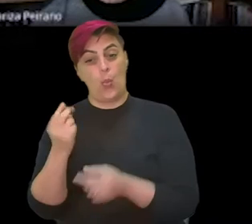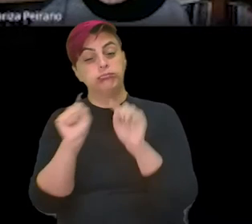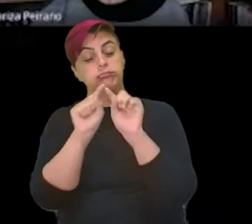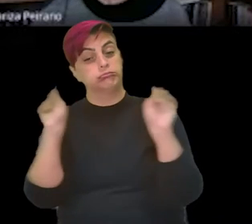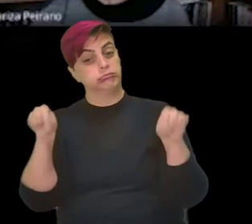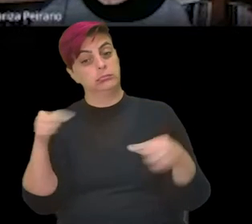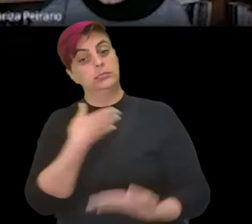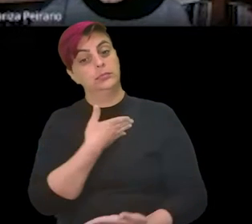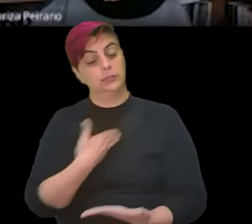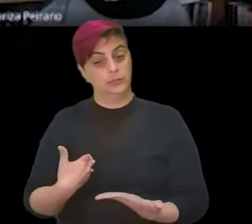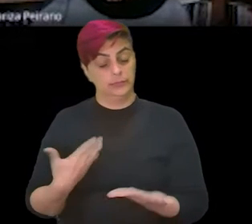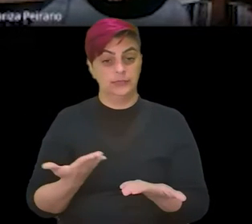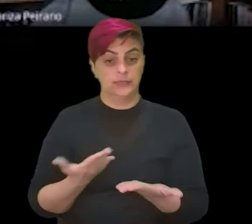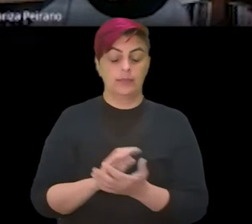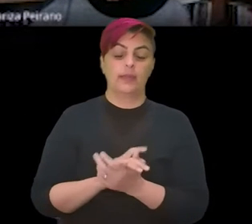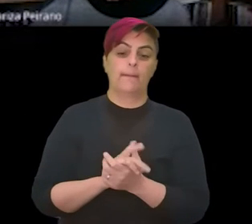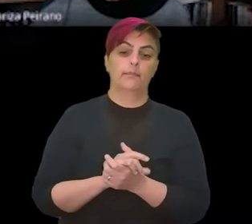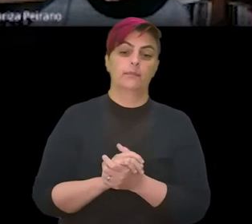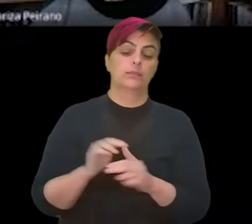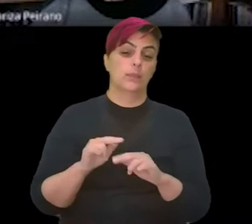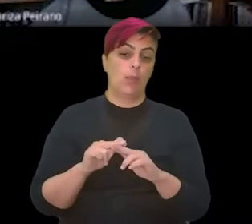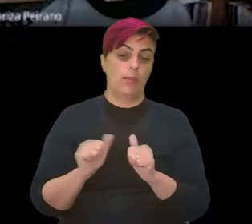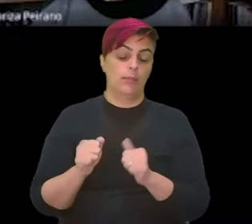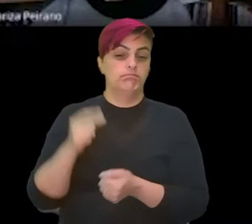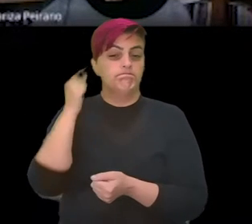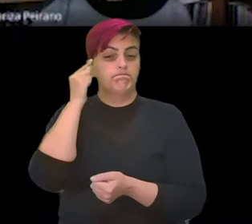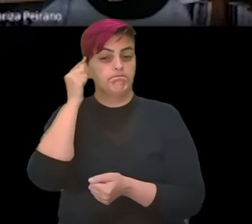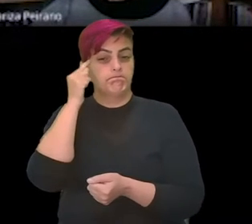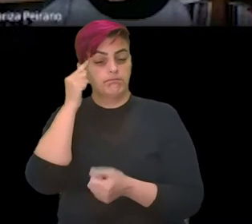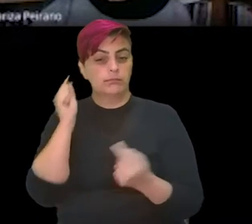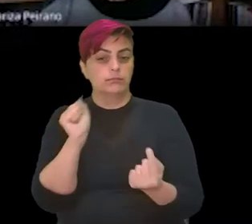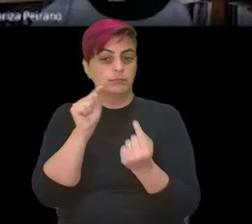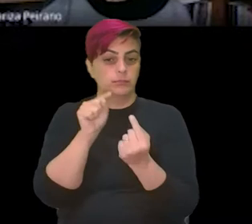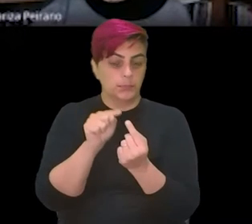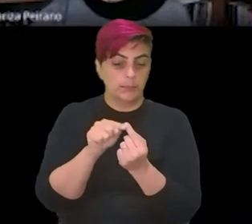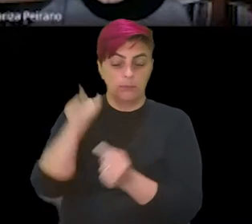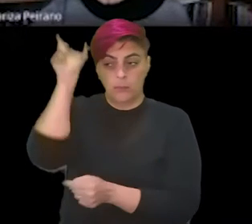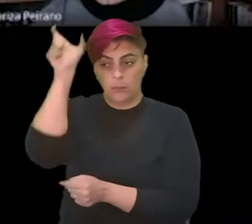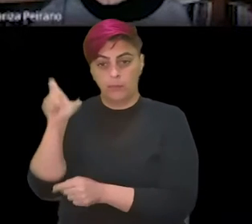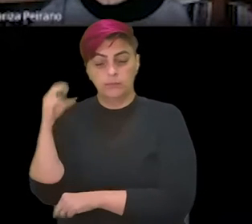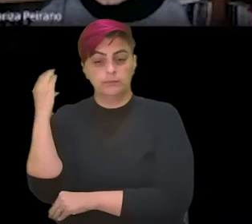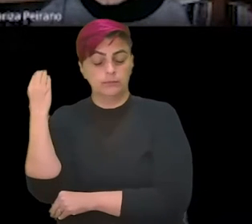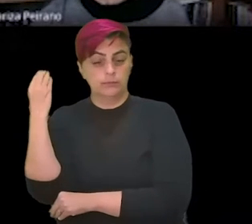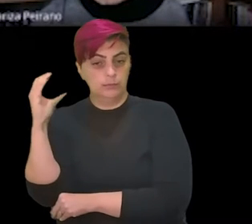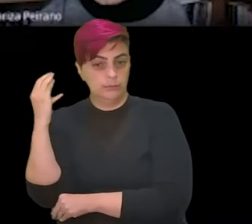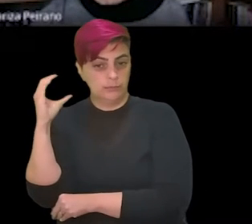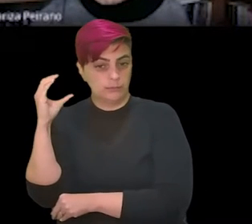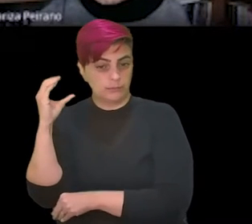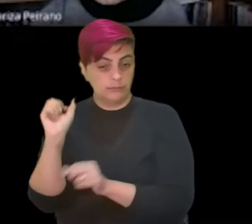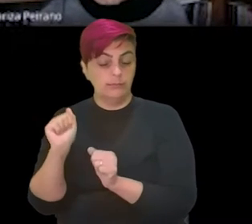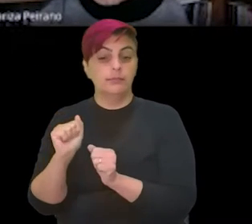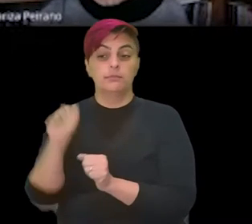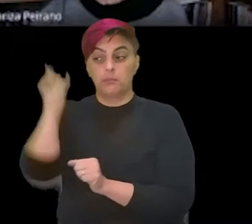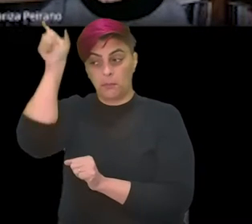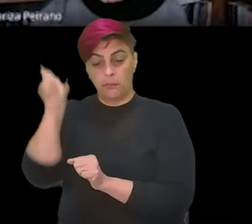colonial ultramar. Em nome da objetividade, cientistas naturais entraram em cena no final do